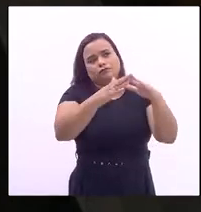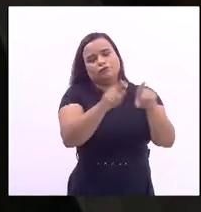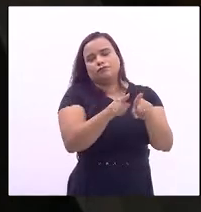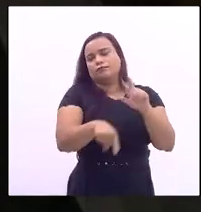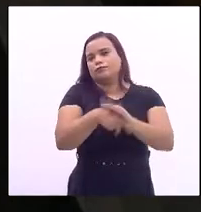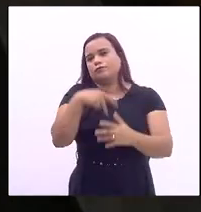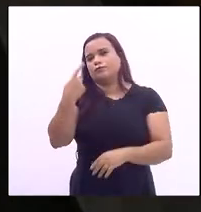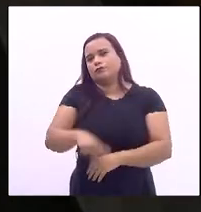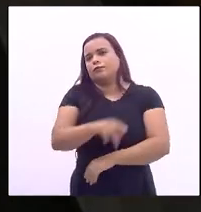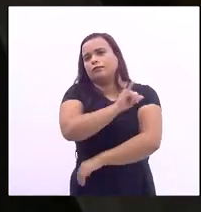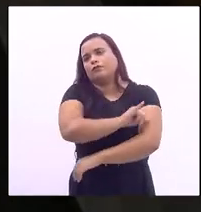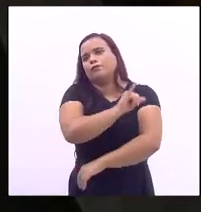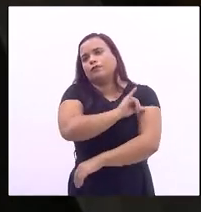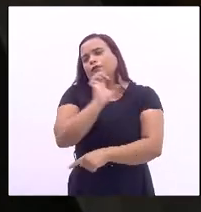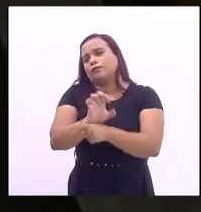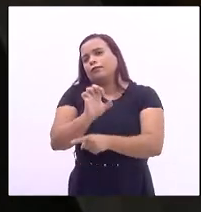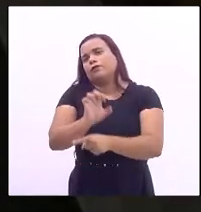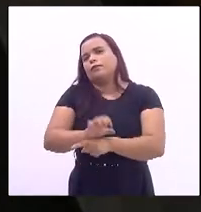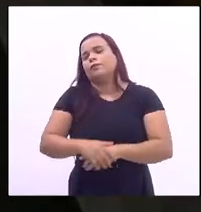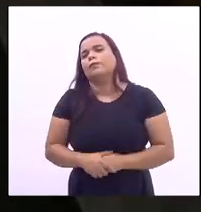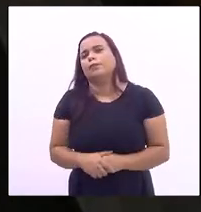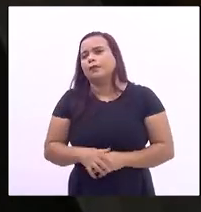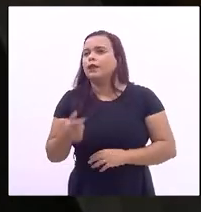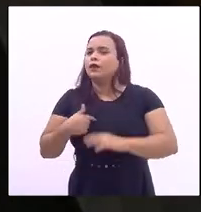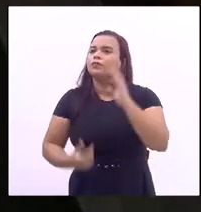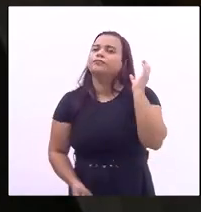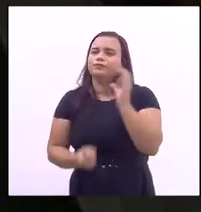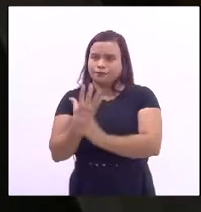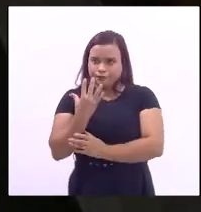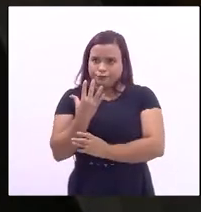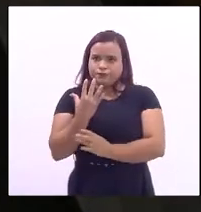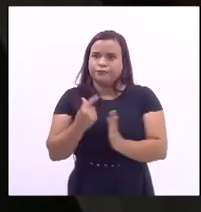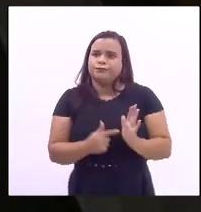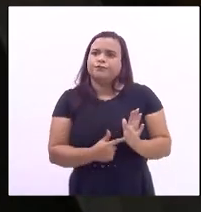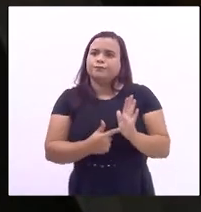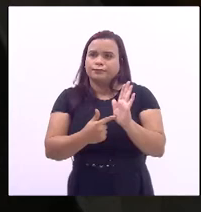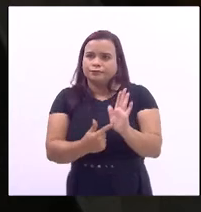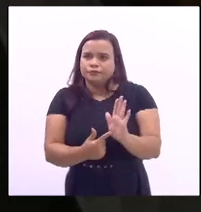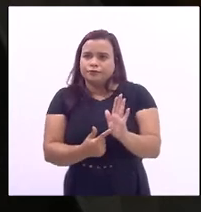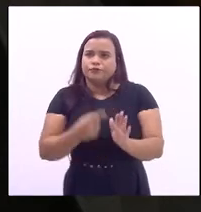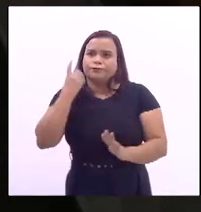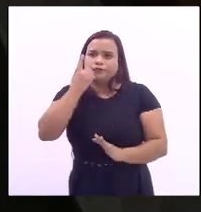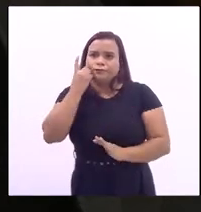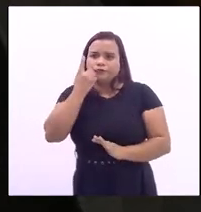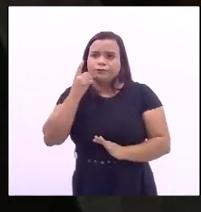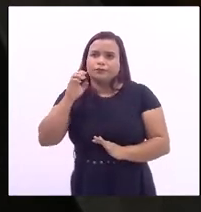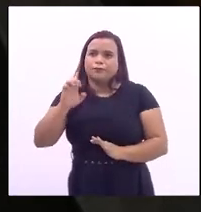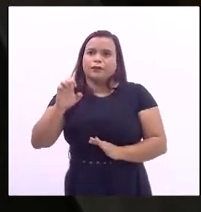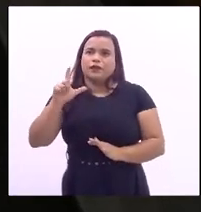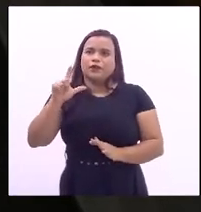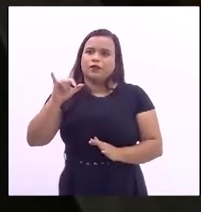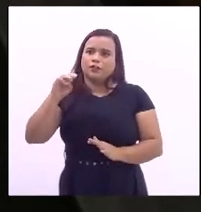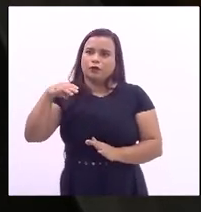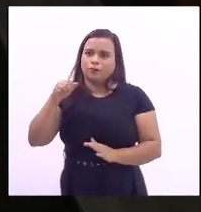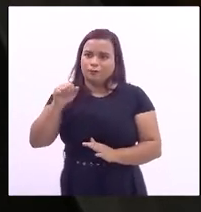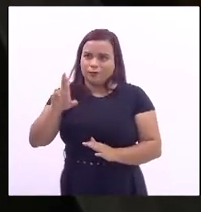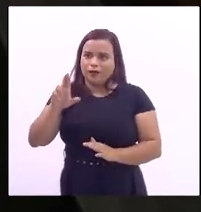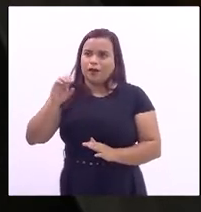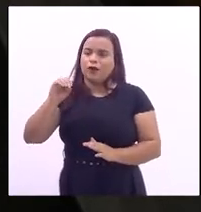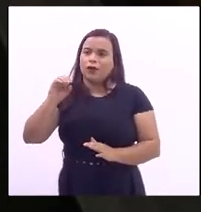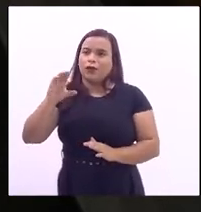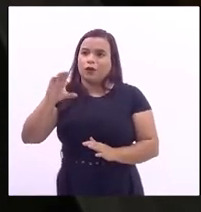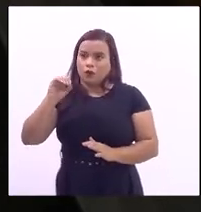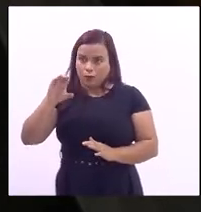do Rio de Janeiro e eu produzir Deputado Eliomar Coelho 20